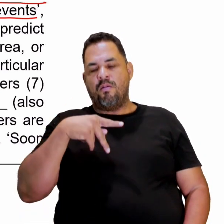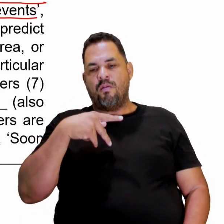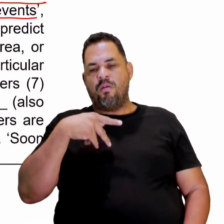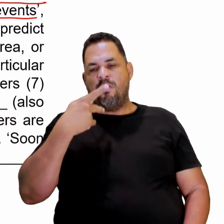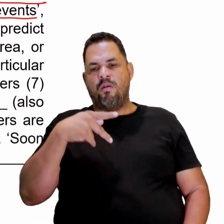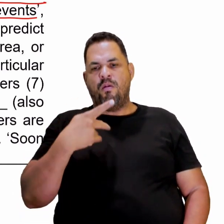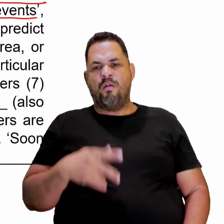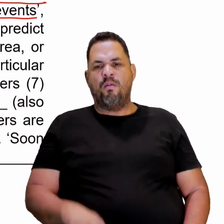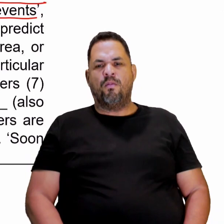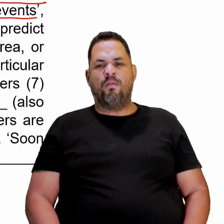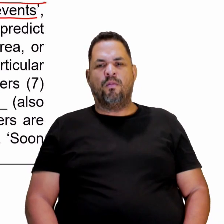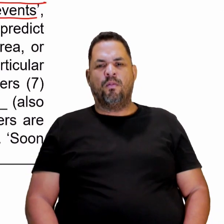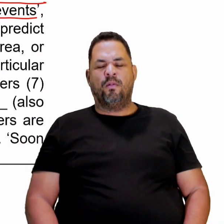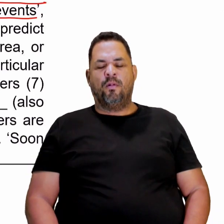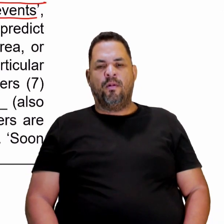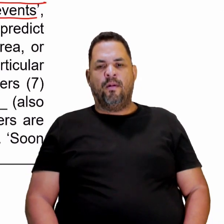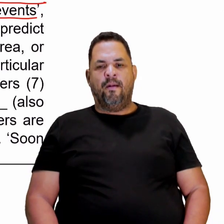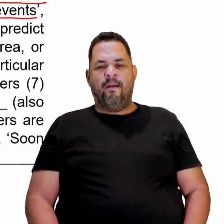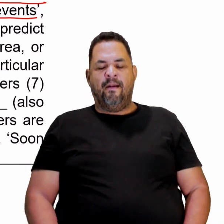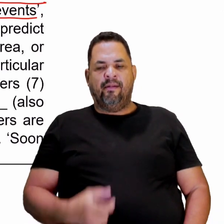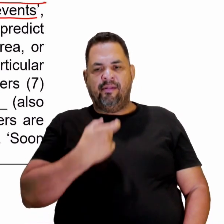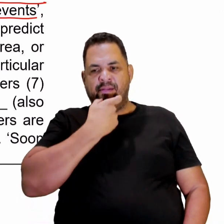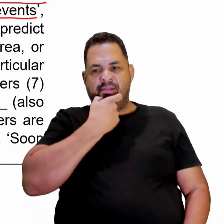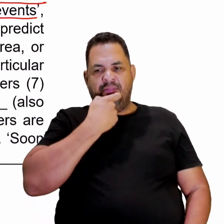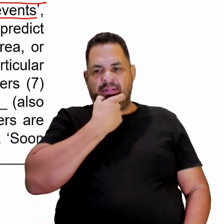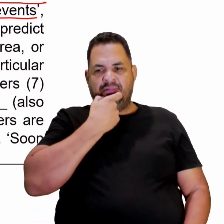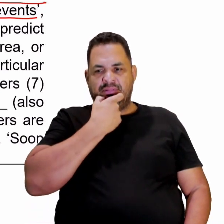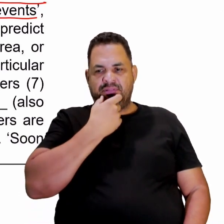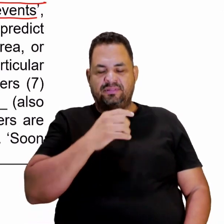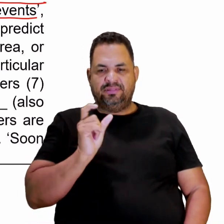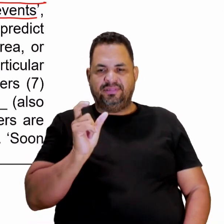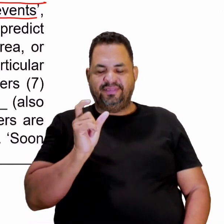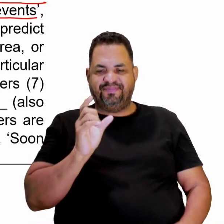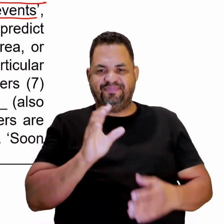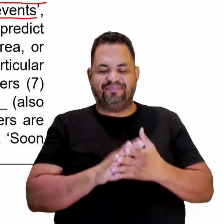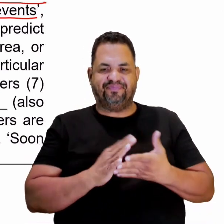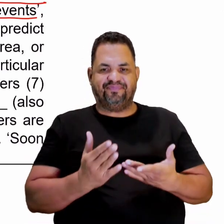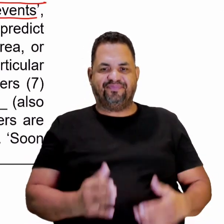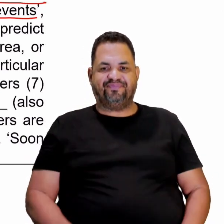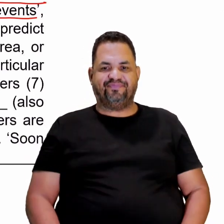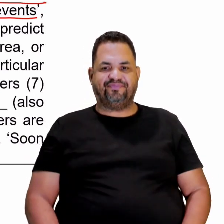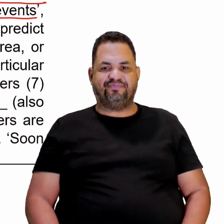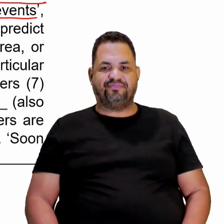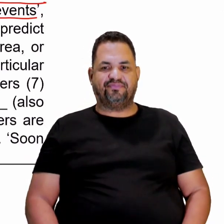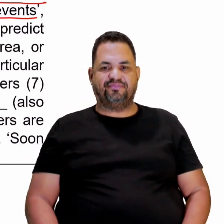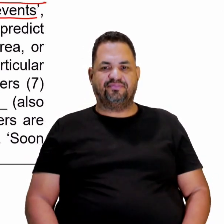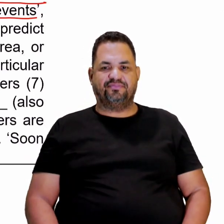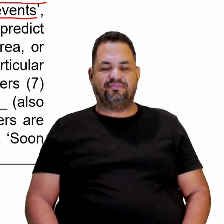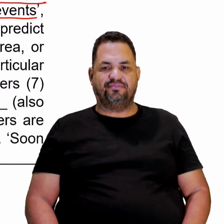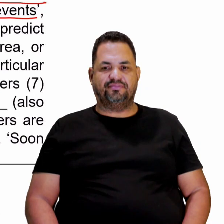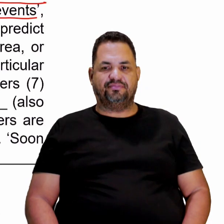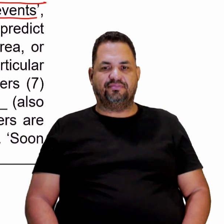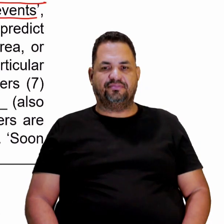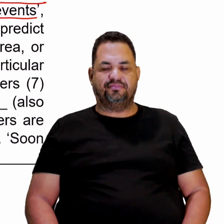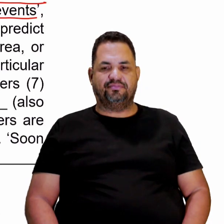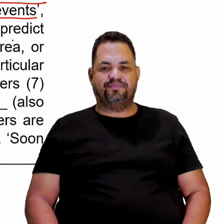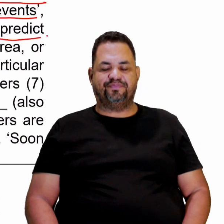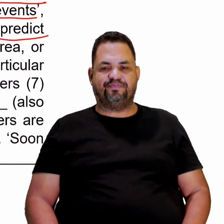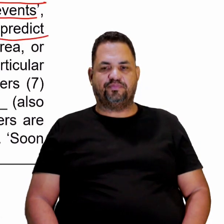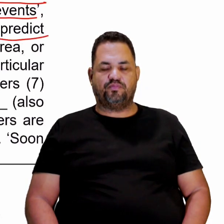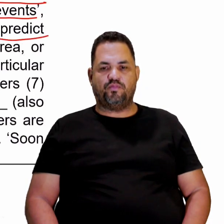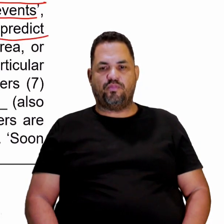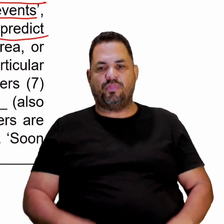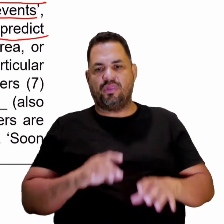mas é Computer Future, porque em inglês, mas é uma palavra muito louca aqui, a junção de computer com futuro. Computer Future